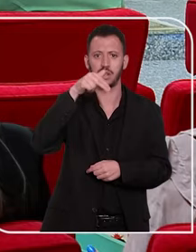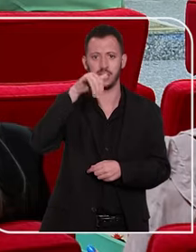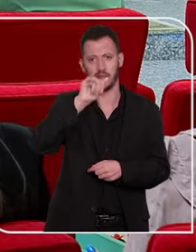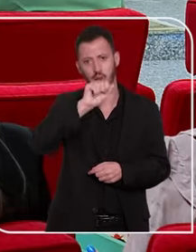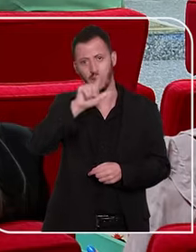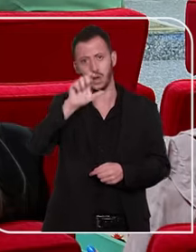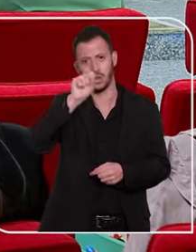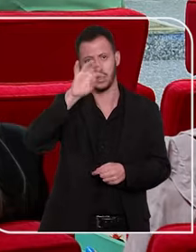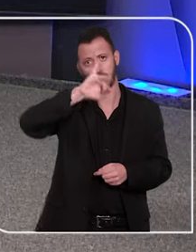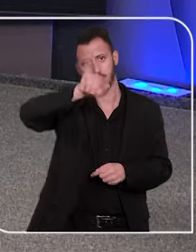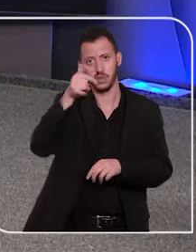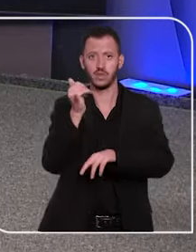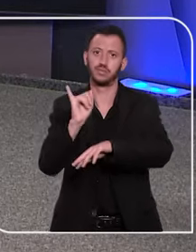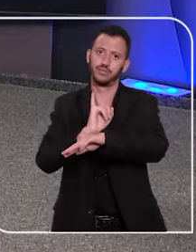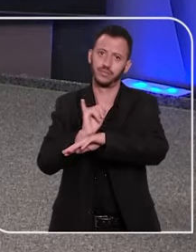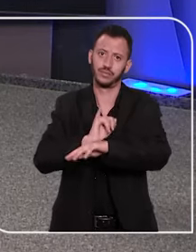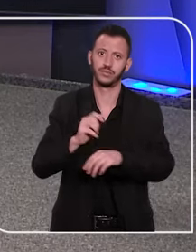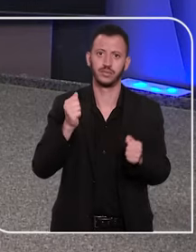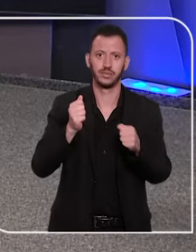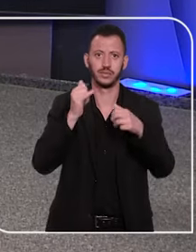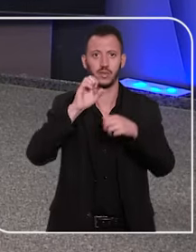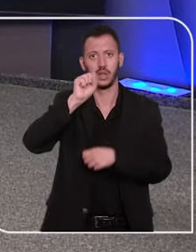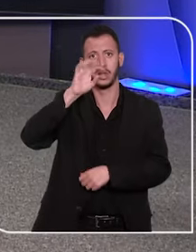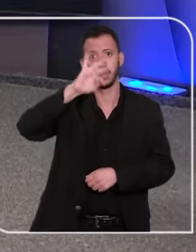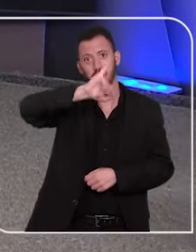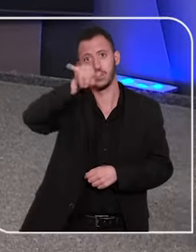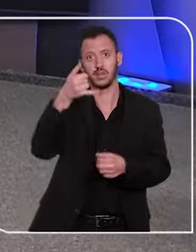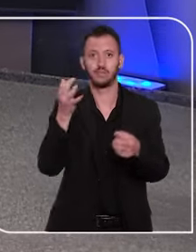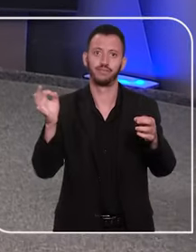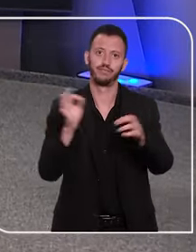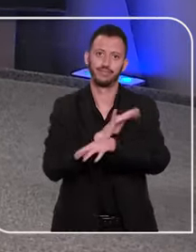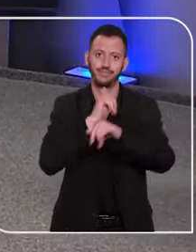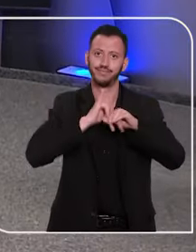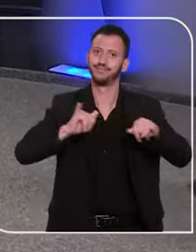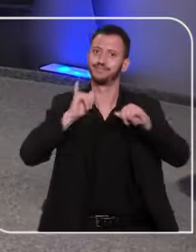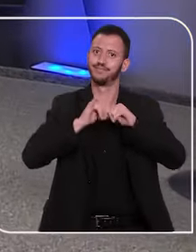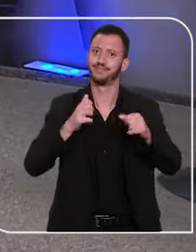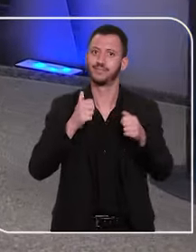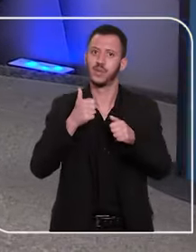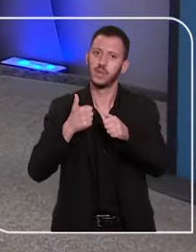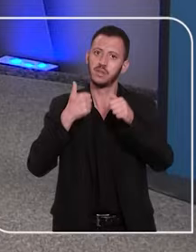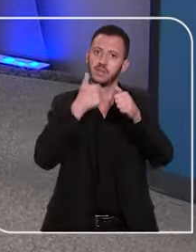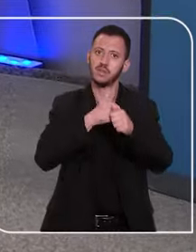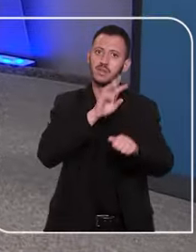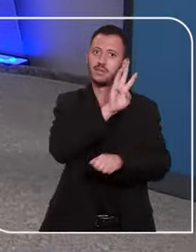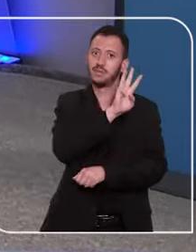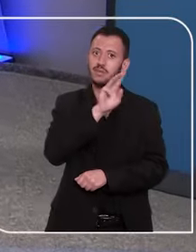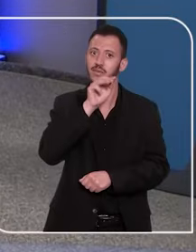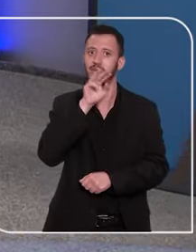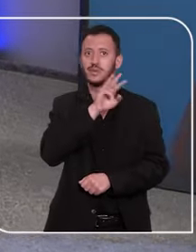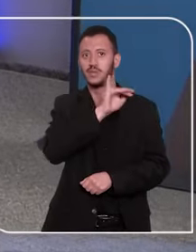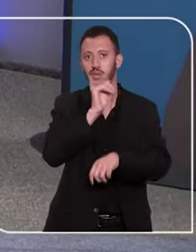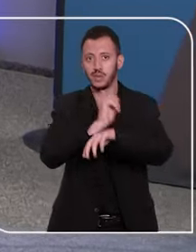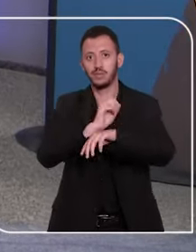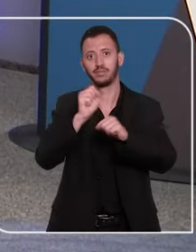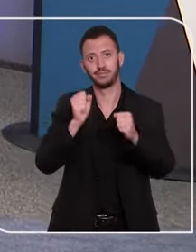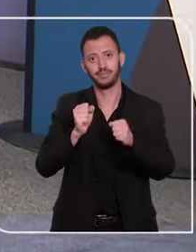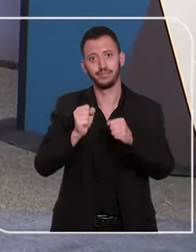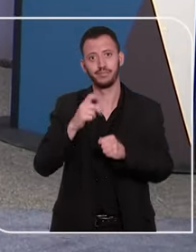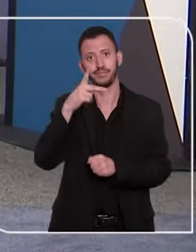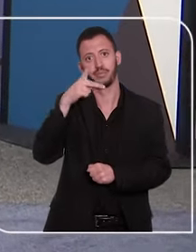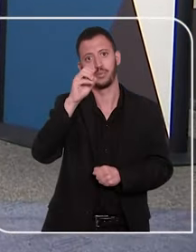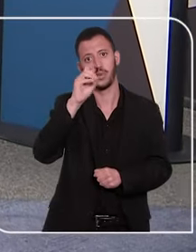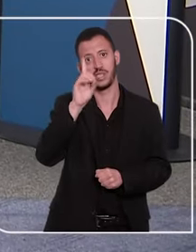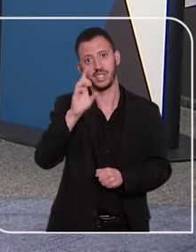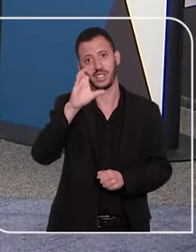STJ no YouTube e o STJ notícias fica por aqui Siga a gente nas redes sociais YouTube